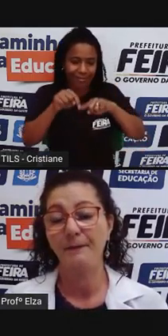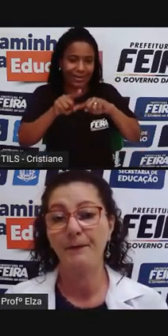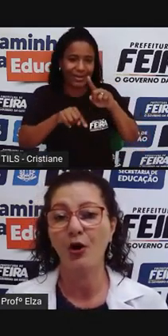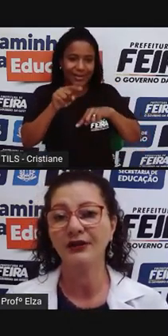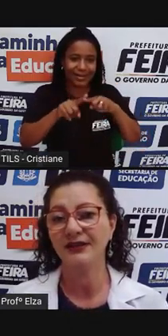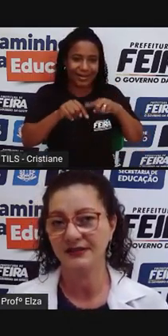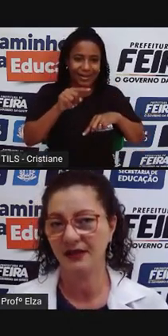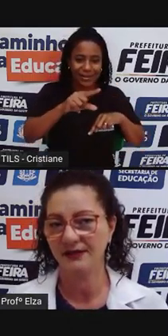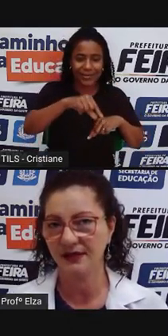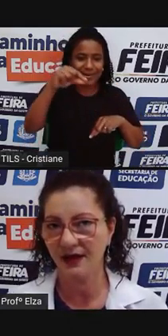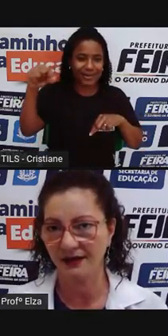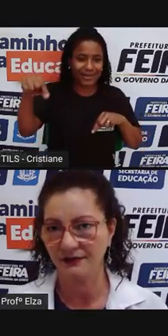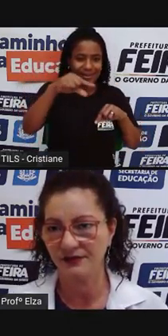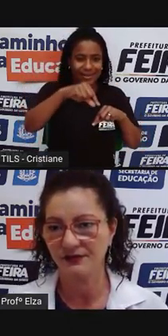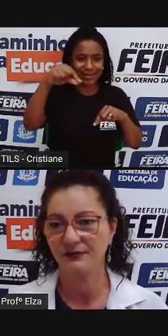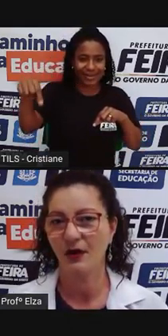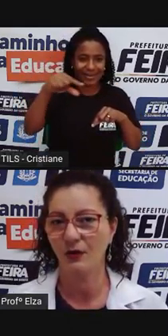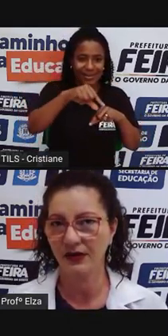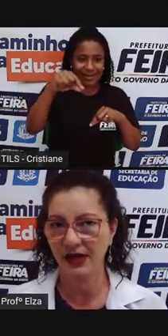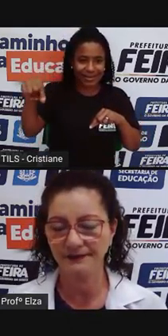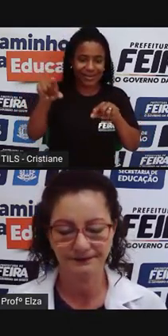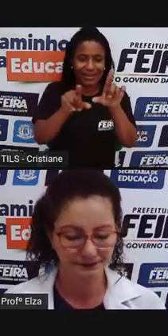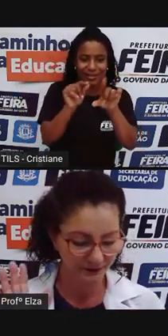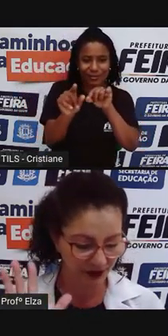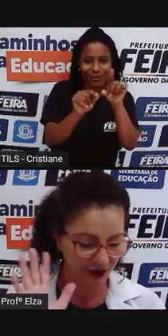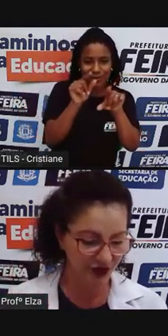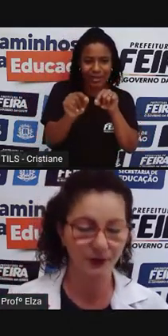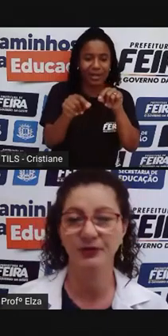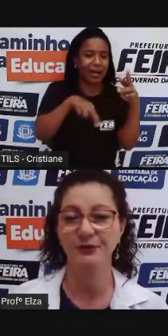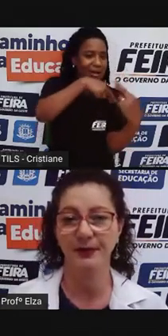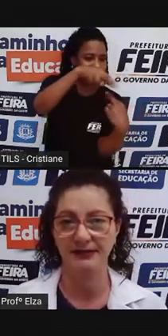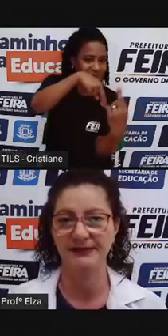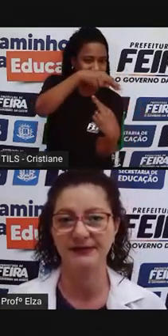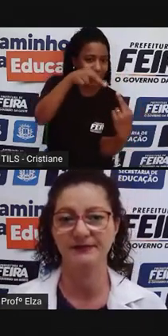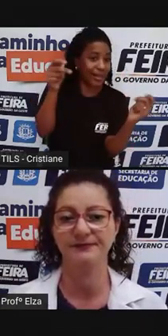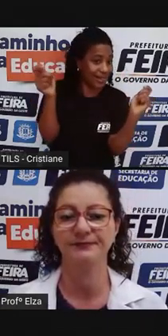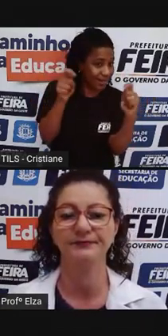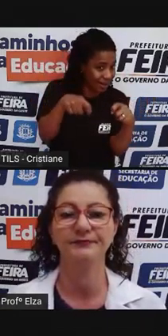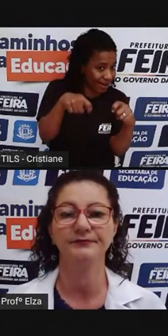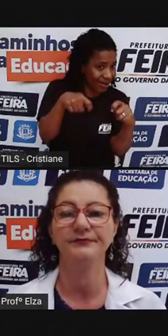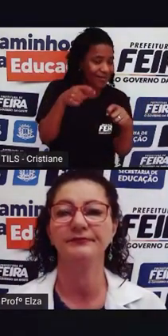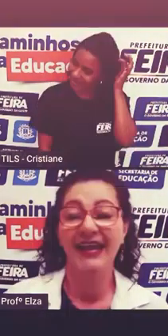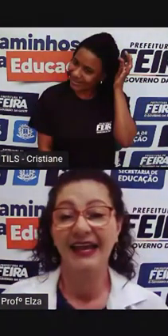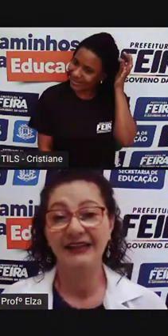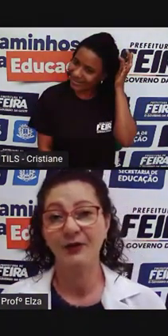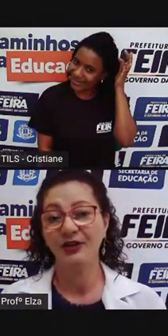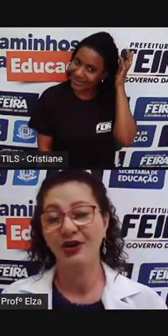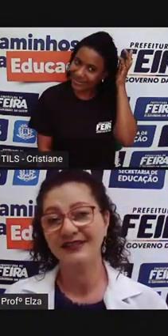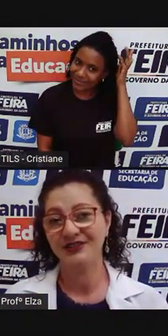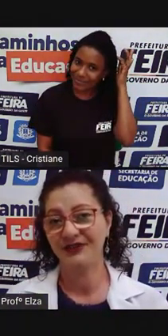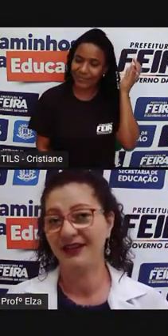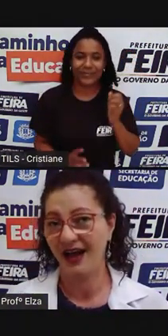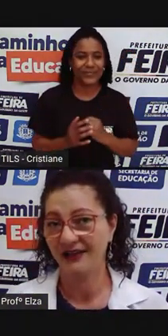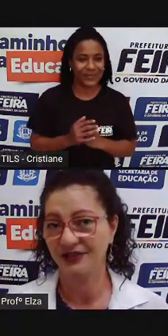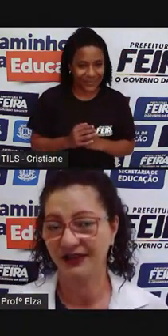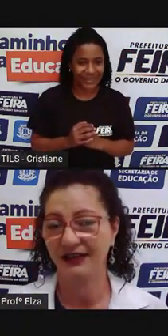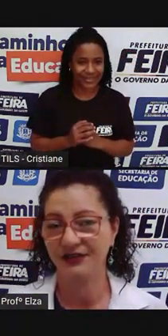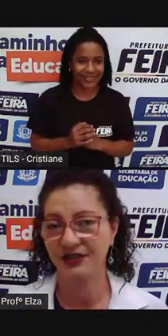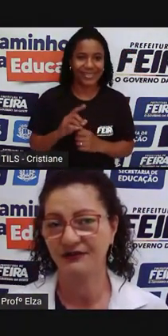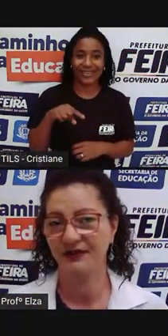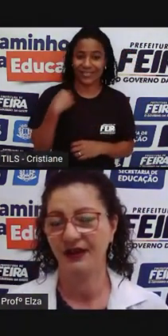que podem ser reciclados, ok? Just a moment, please. Então, a nossa